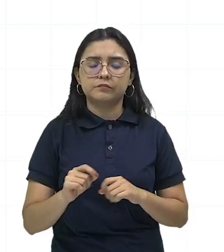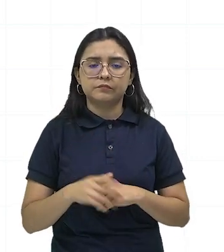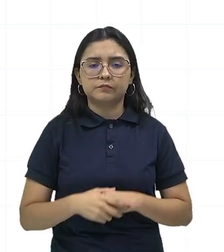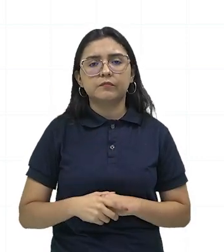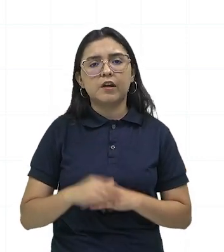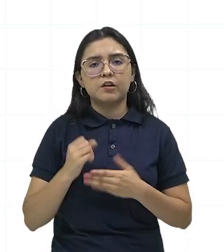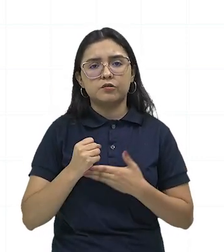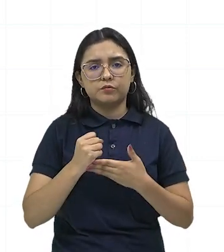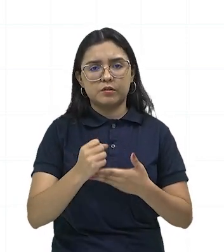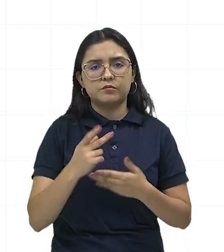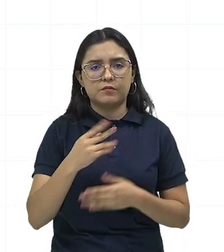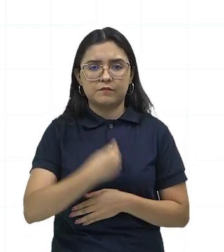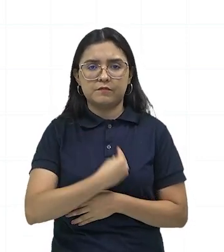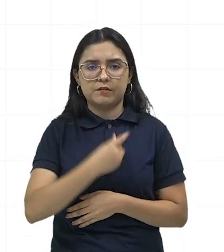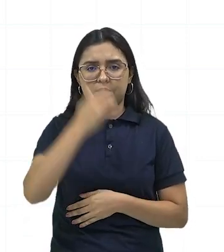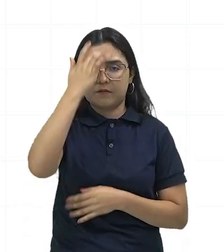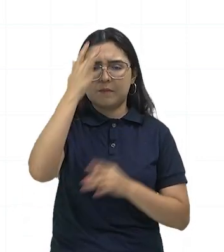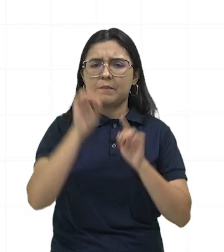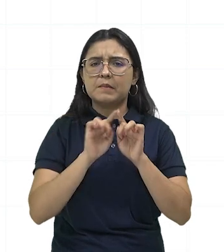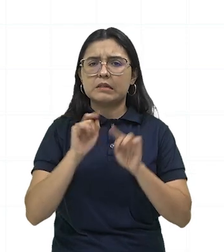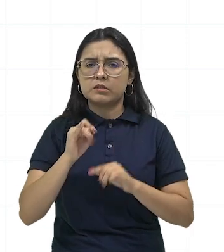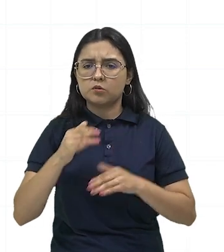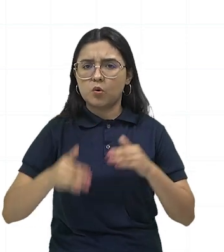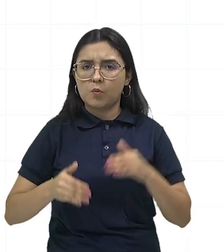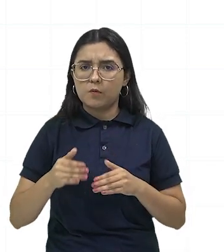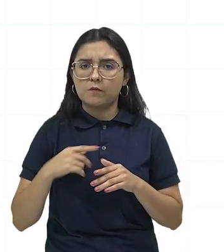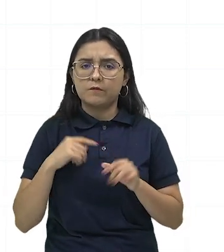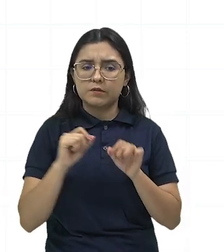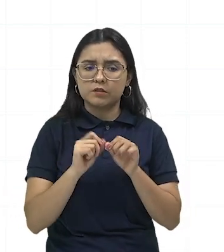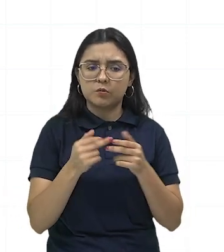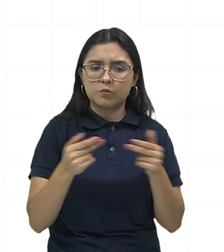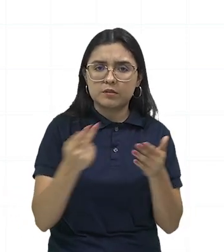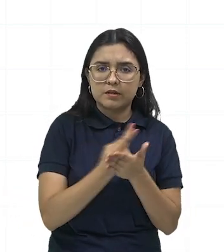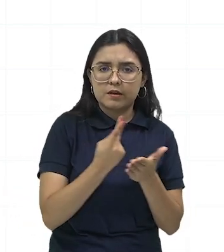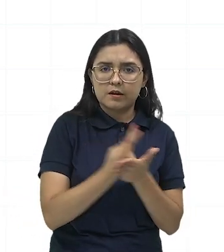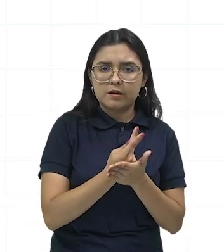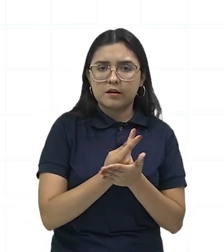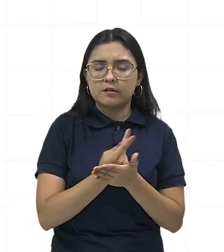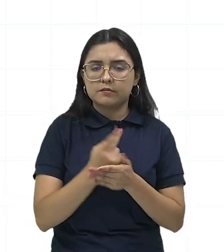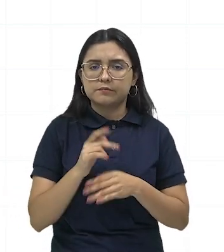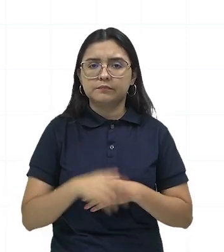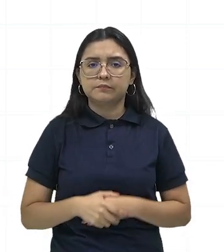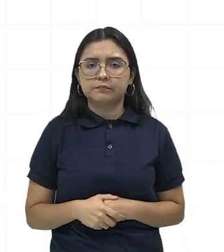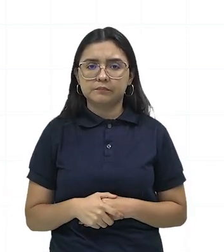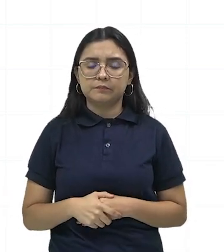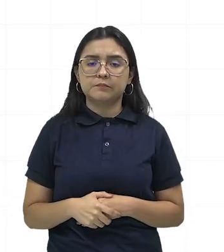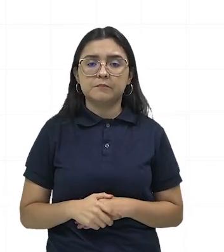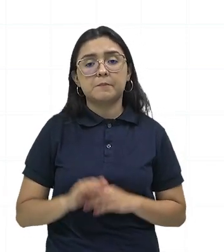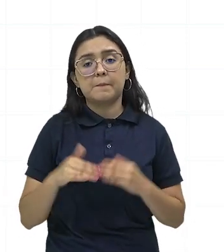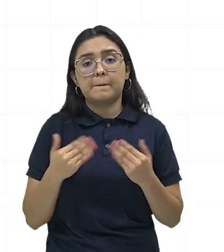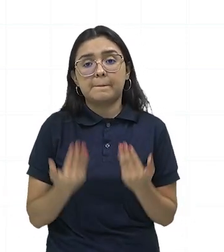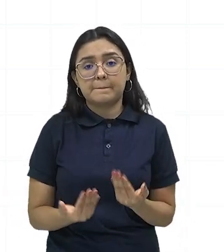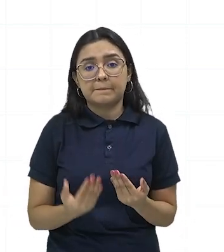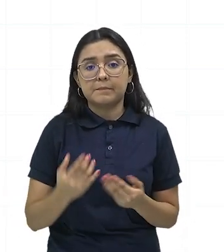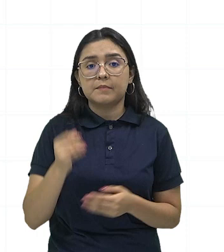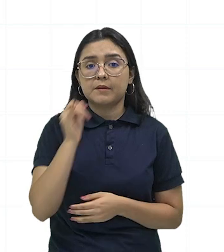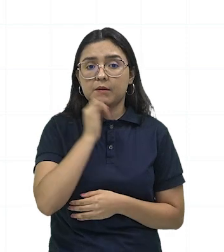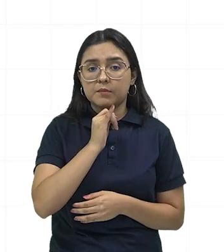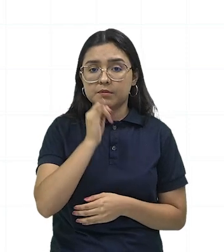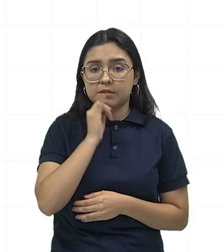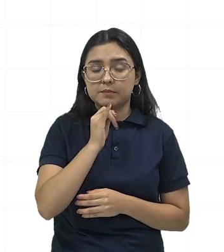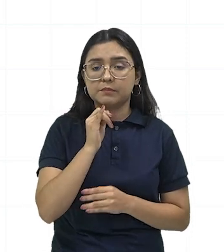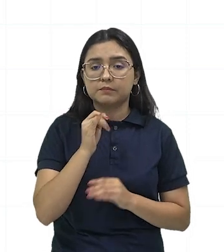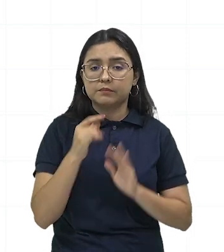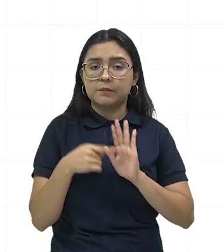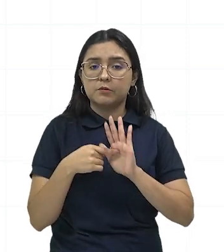facilitada. Mas e se esse robô começasse a fazer coisas que não são justas, como escolher uma pessoa em vez de outra só porque sim? Esse é um exemplo exagerado que